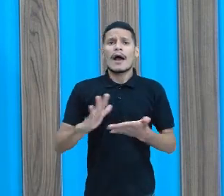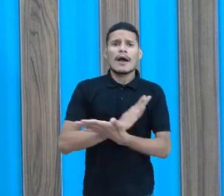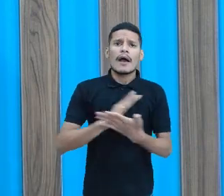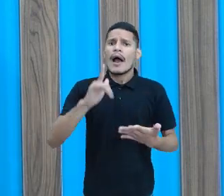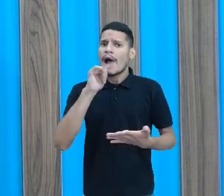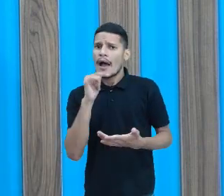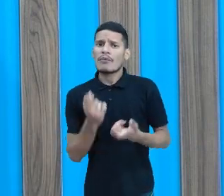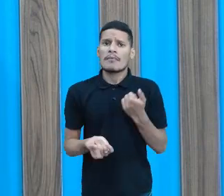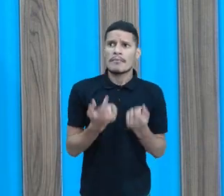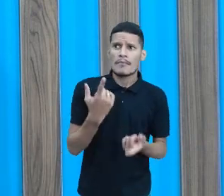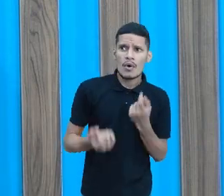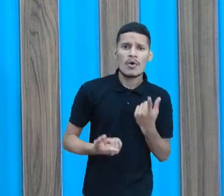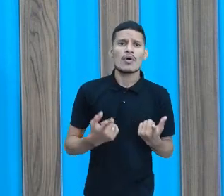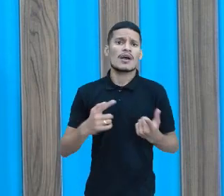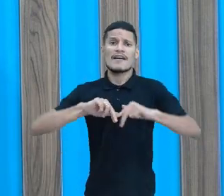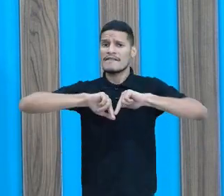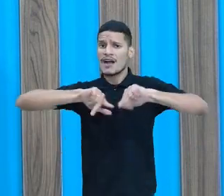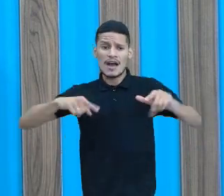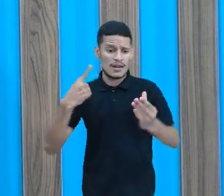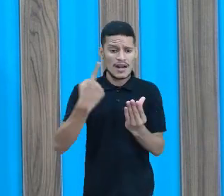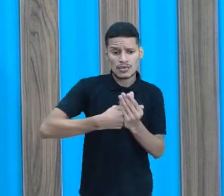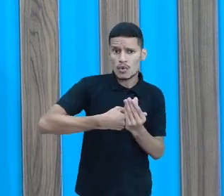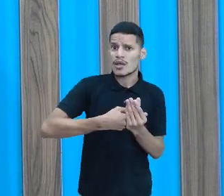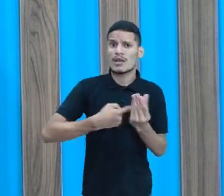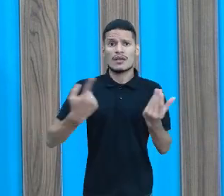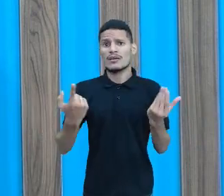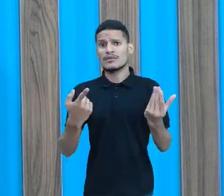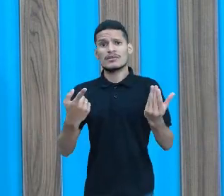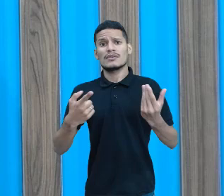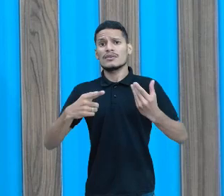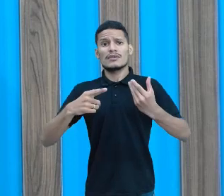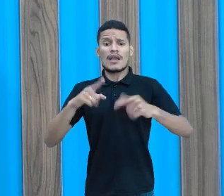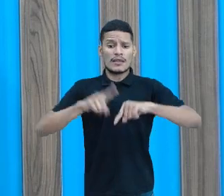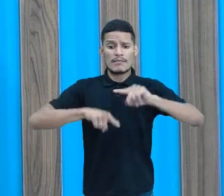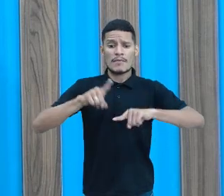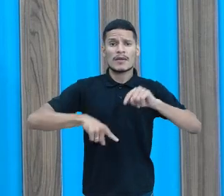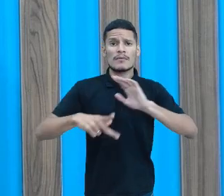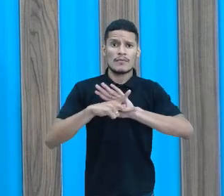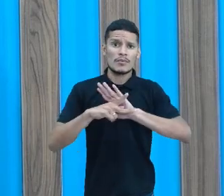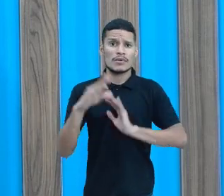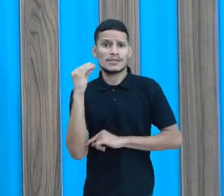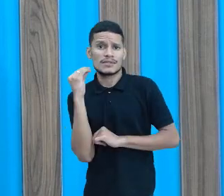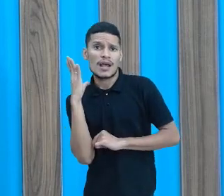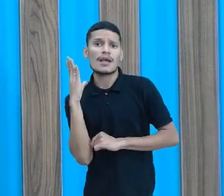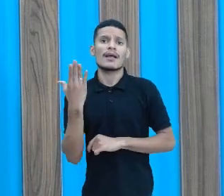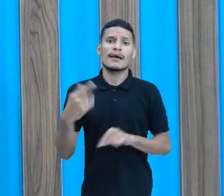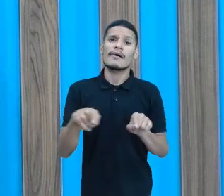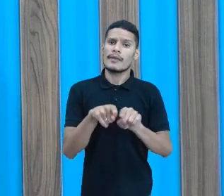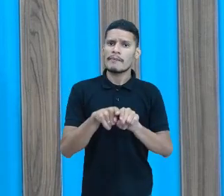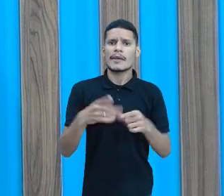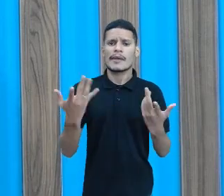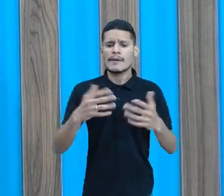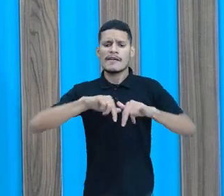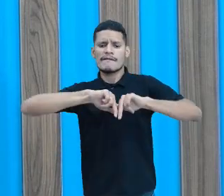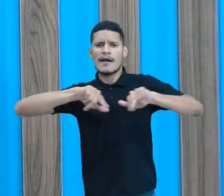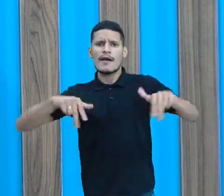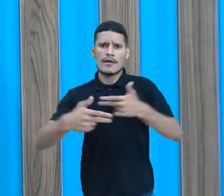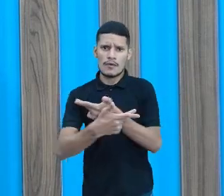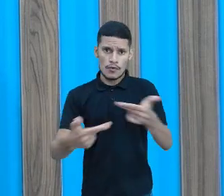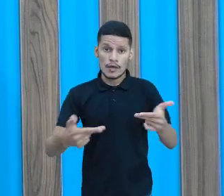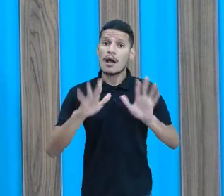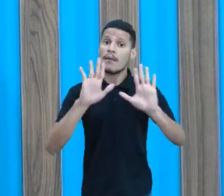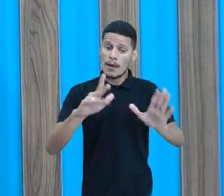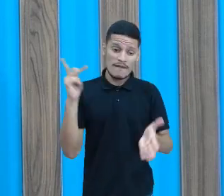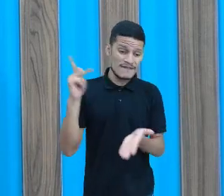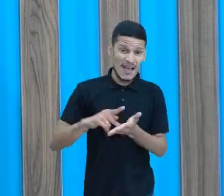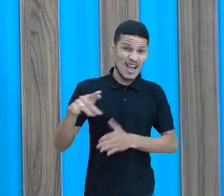água, pipoca, enfim, cachorro-quente, equipamentos para aparelho celular, né, enfim, para o smartphone. Mas, assim,